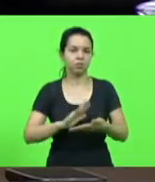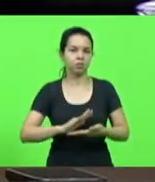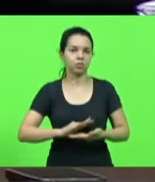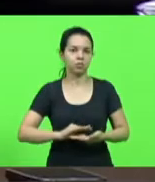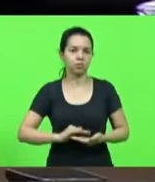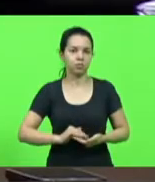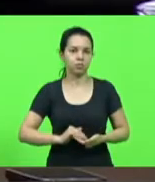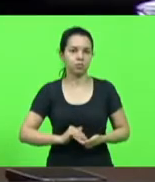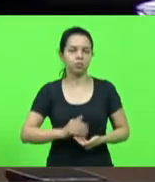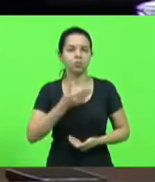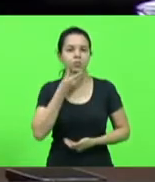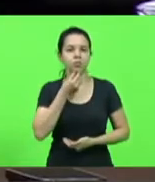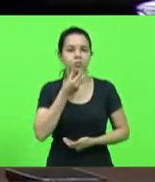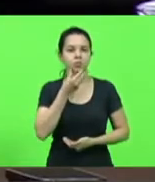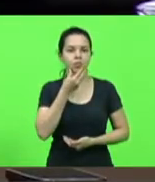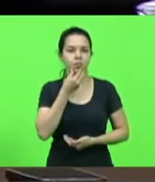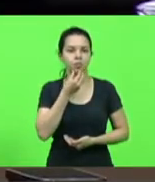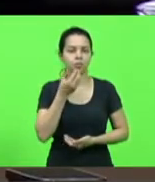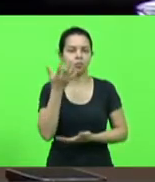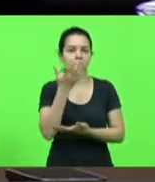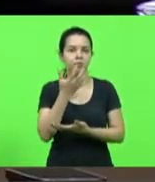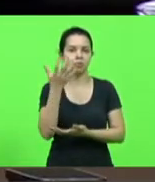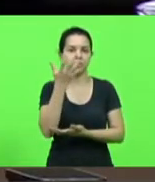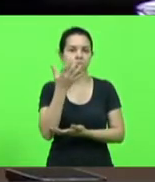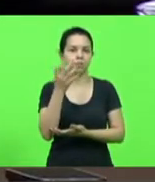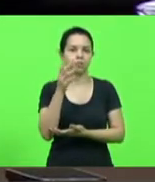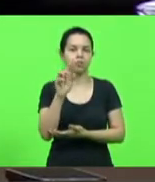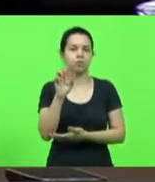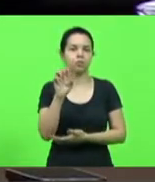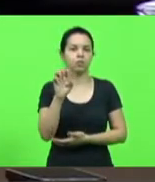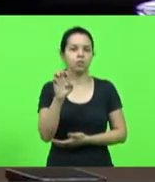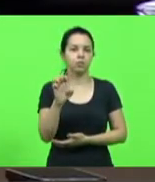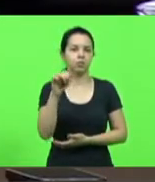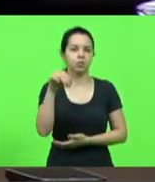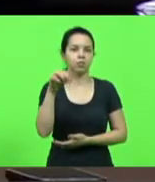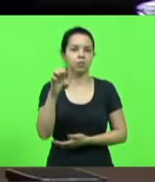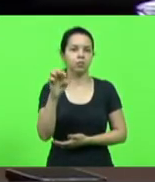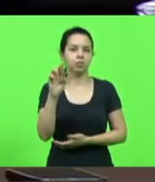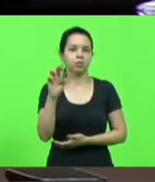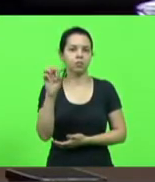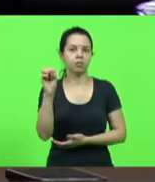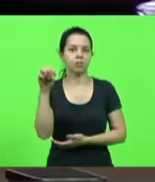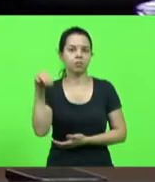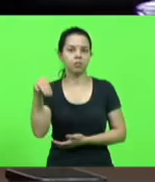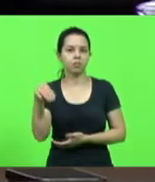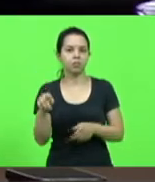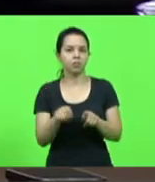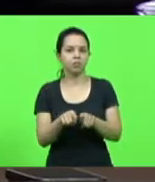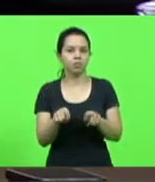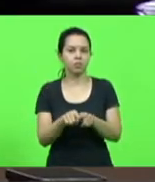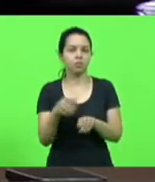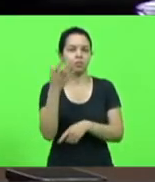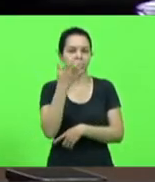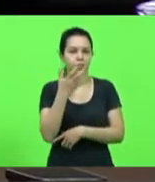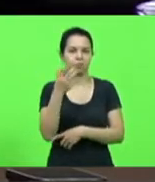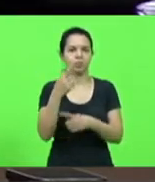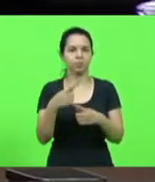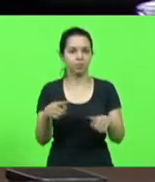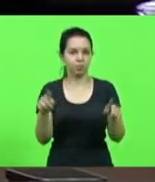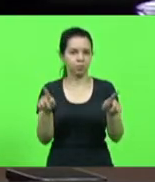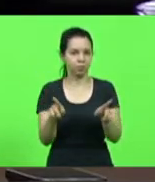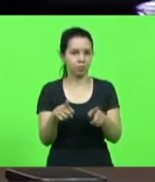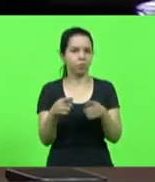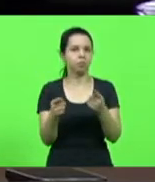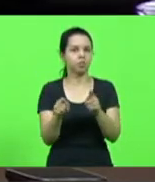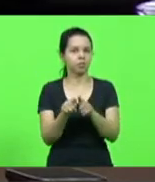do cantor, que também foi o Emerson, que cantou uma música, que fosse